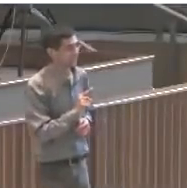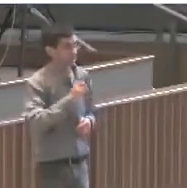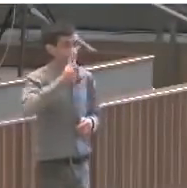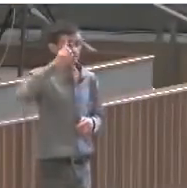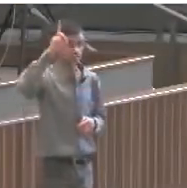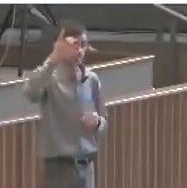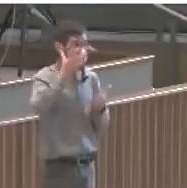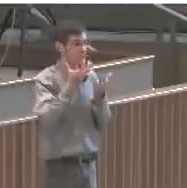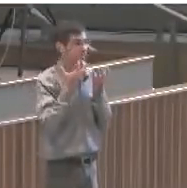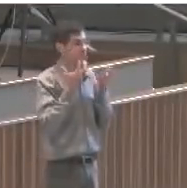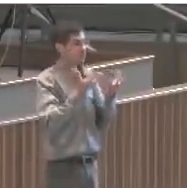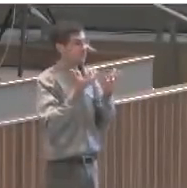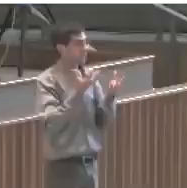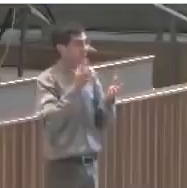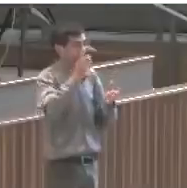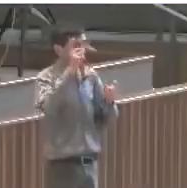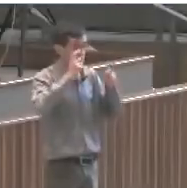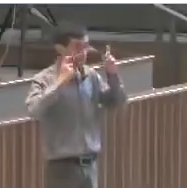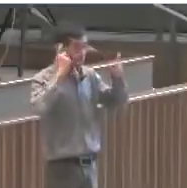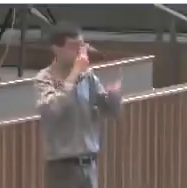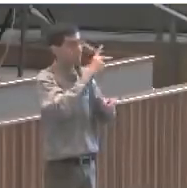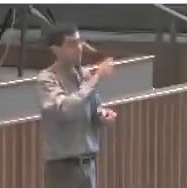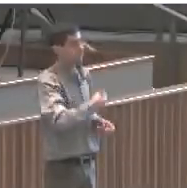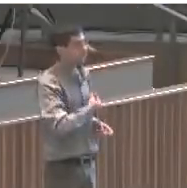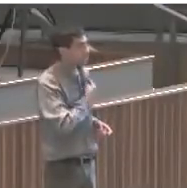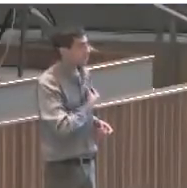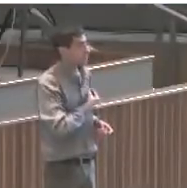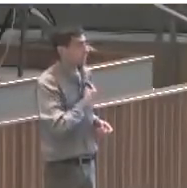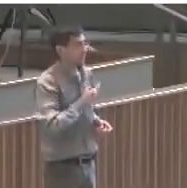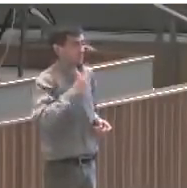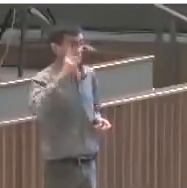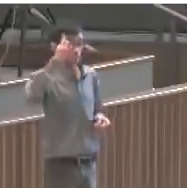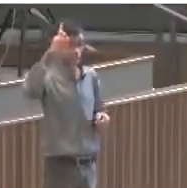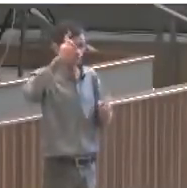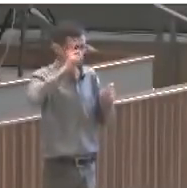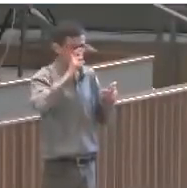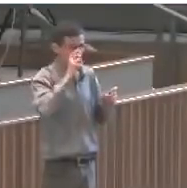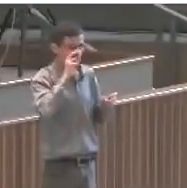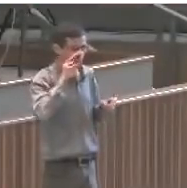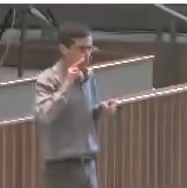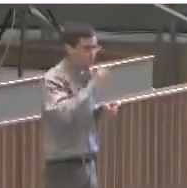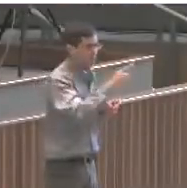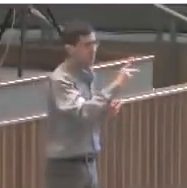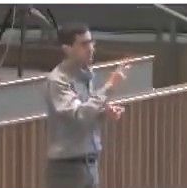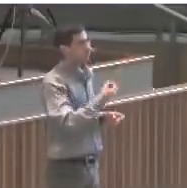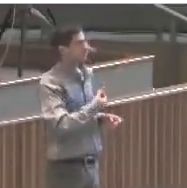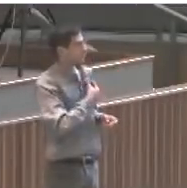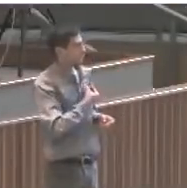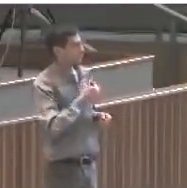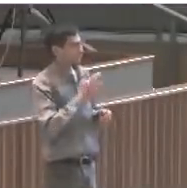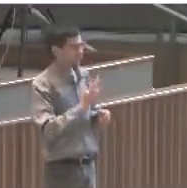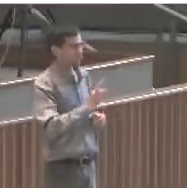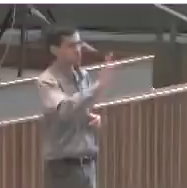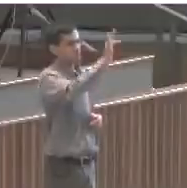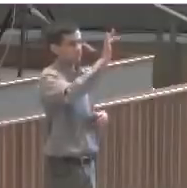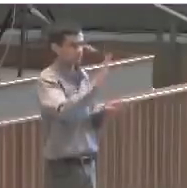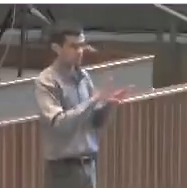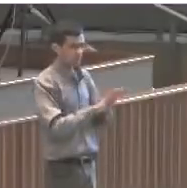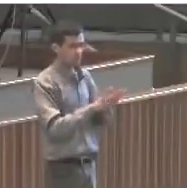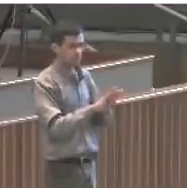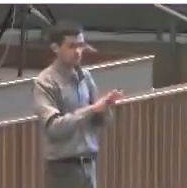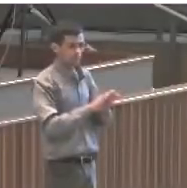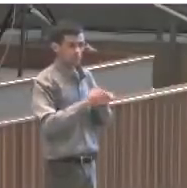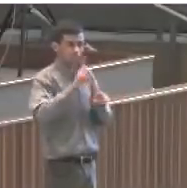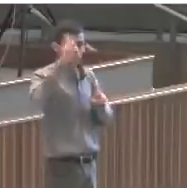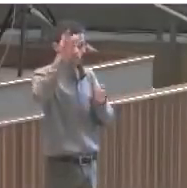interessado na sua vida nas ruas história na sua caminhada deus está interessado no seu futuro deve está interessado nas suas